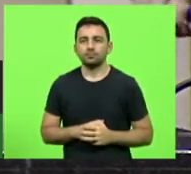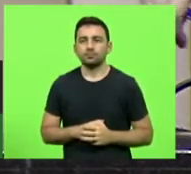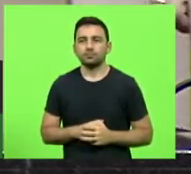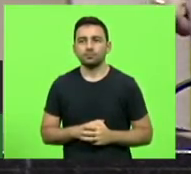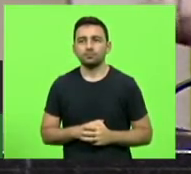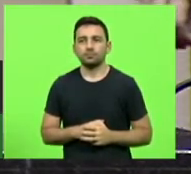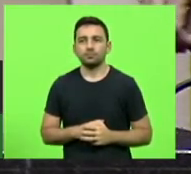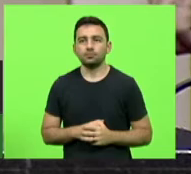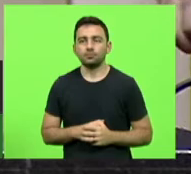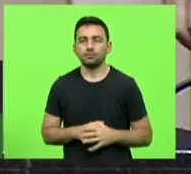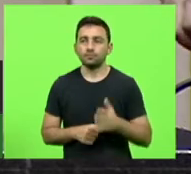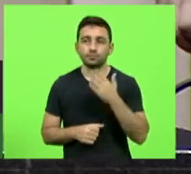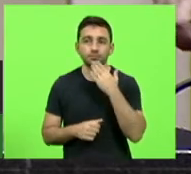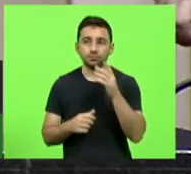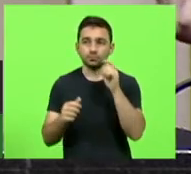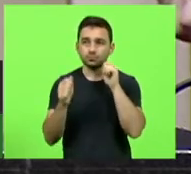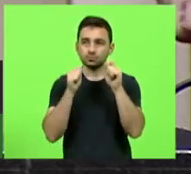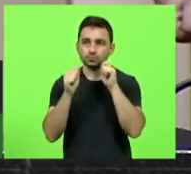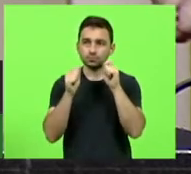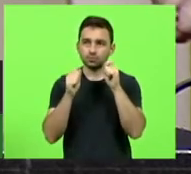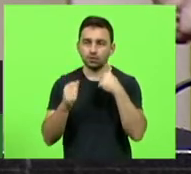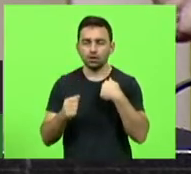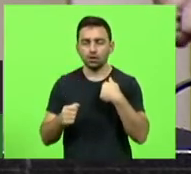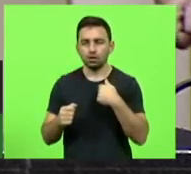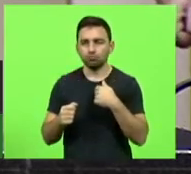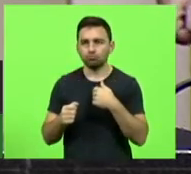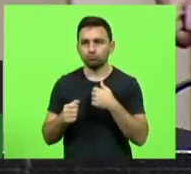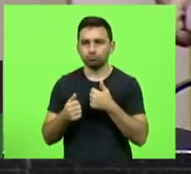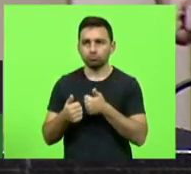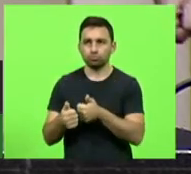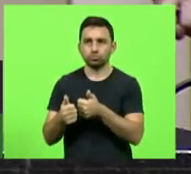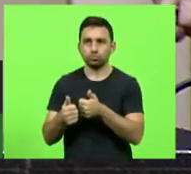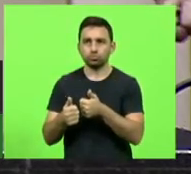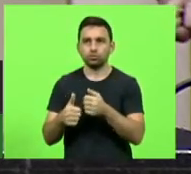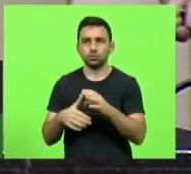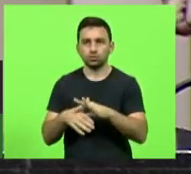Quem foi? Peço assessoria. Senhor presidente, aqui. Vou seguir meu líder, deputado. Hã? Nazareno.